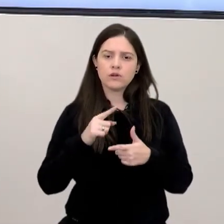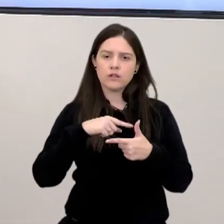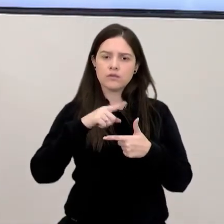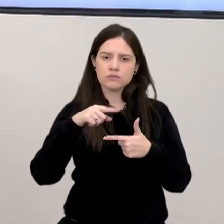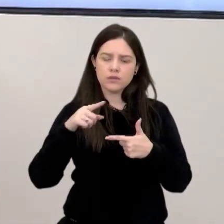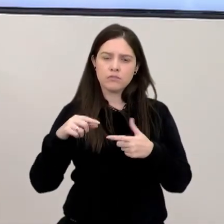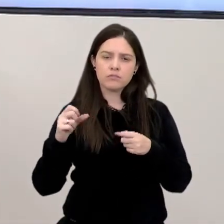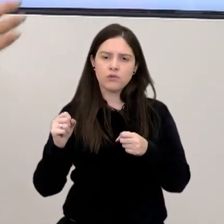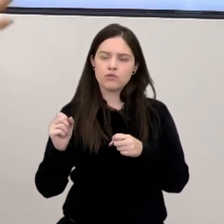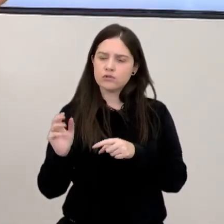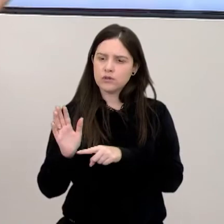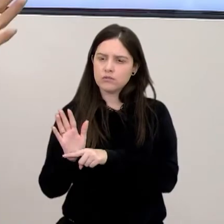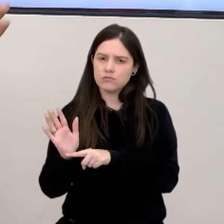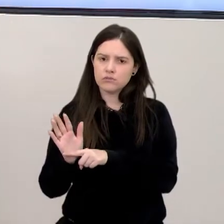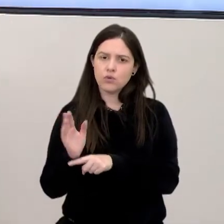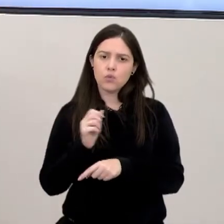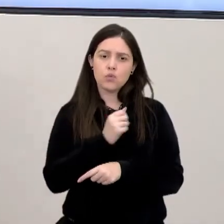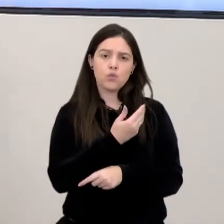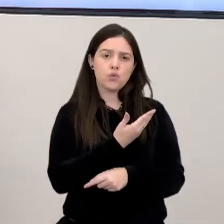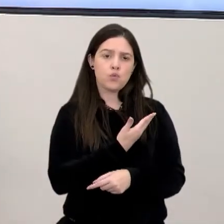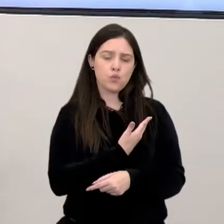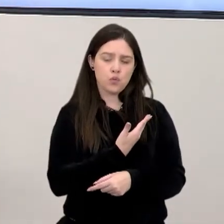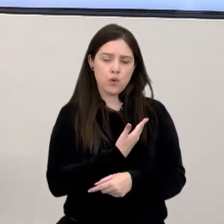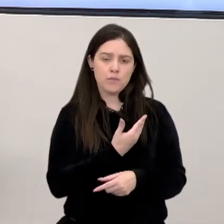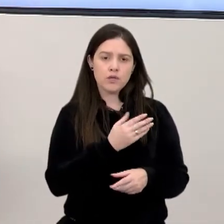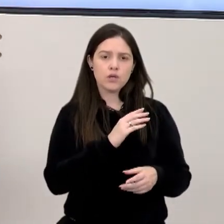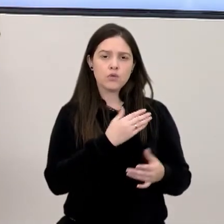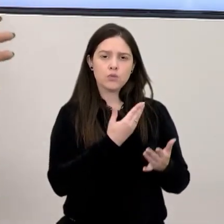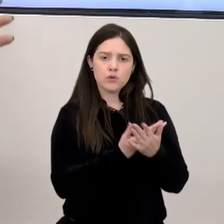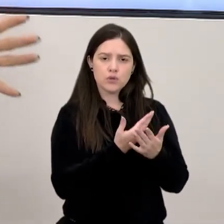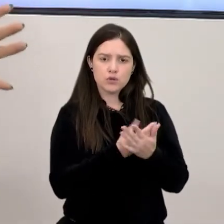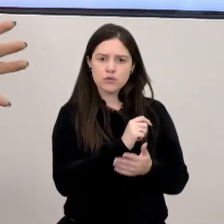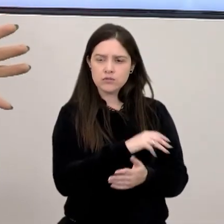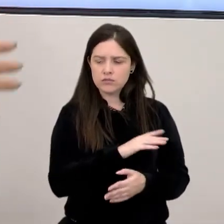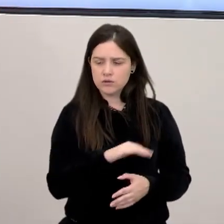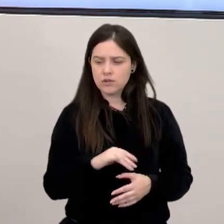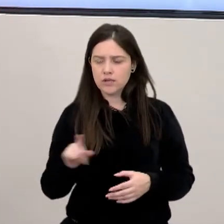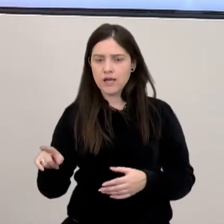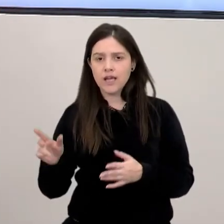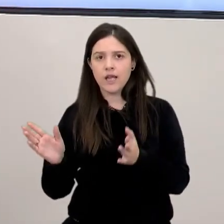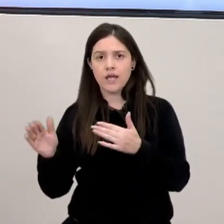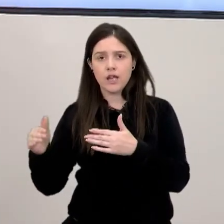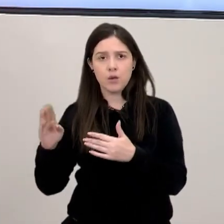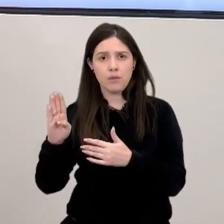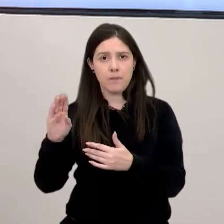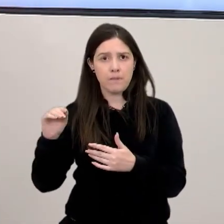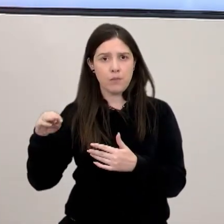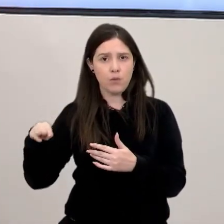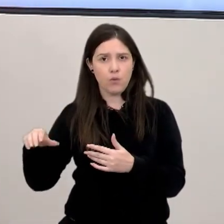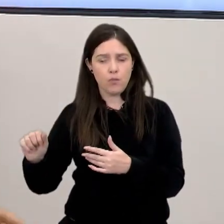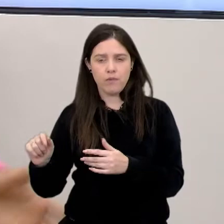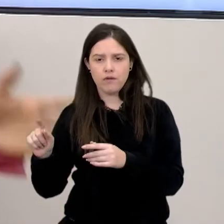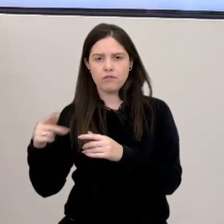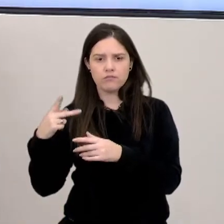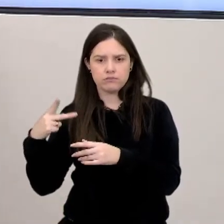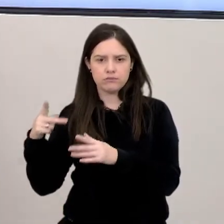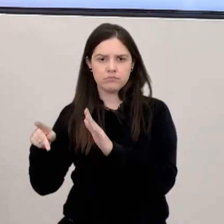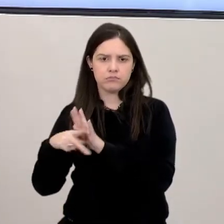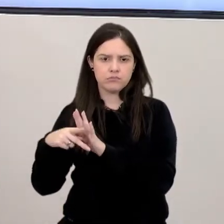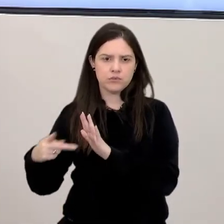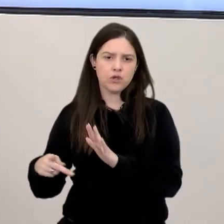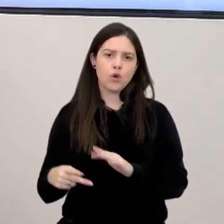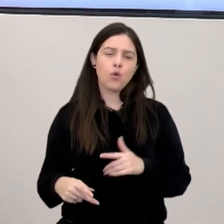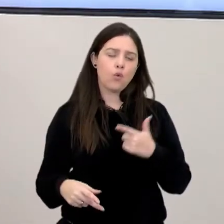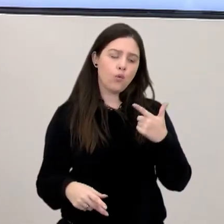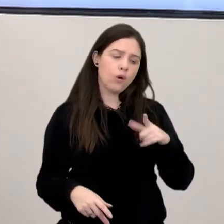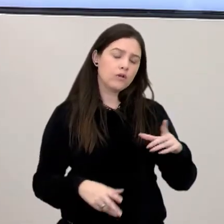consultar. Os estudantes fizeram o gráfico tanto para a caixa com a bomba, medindo o tempo e a temperatura, quanto com a